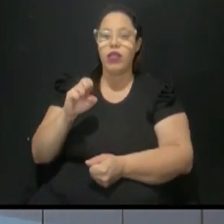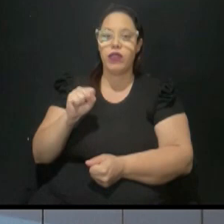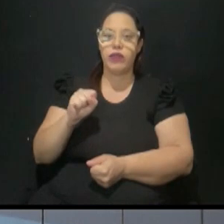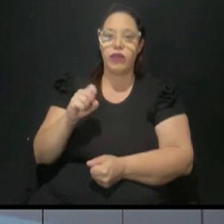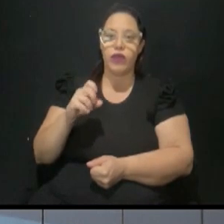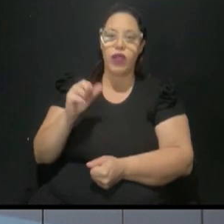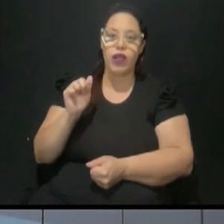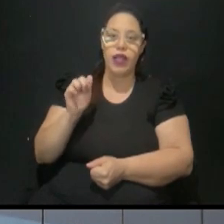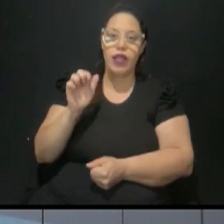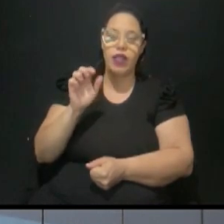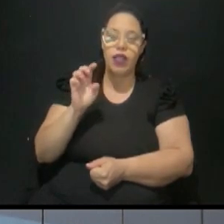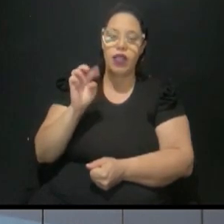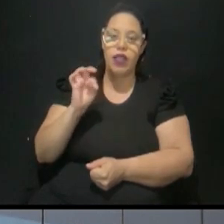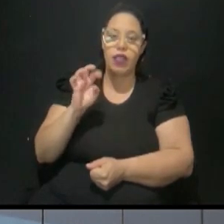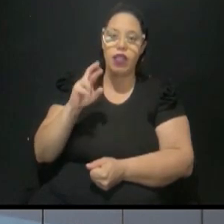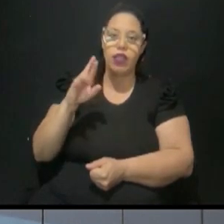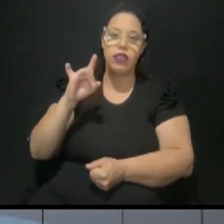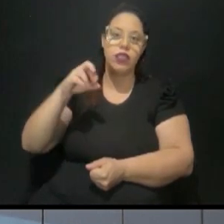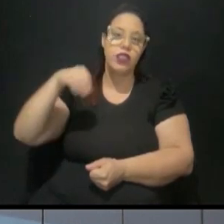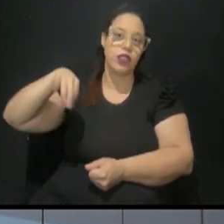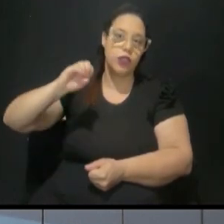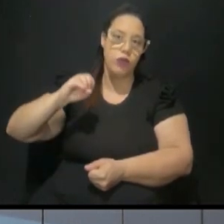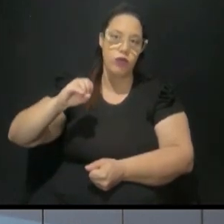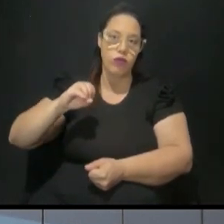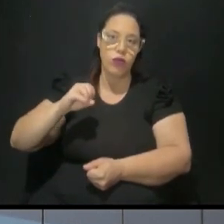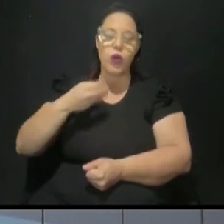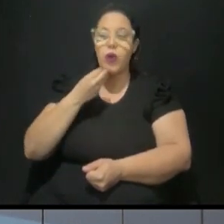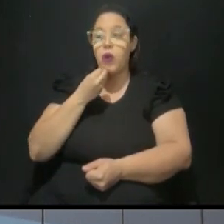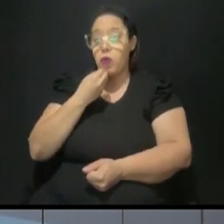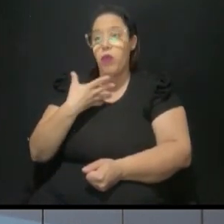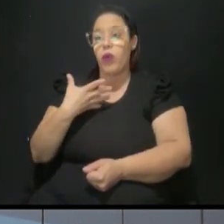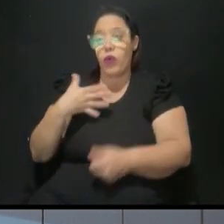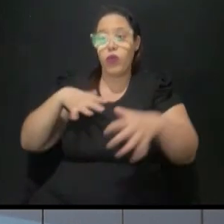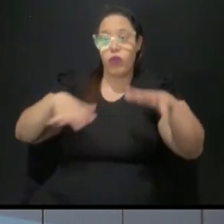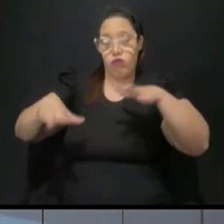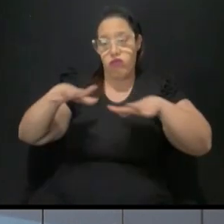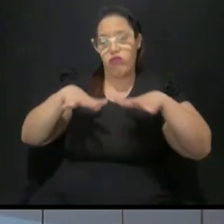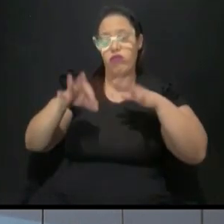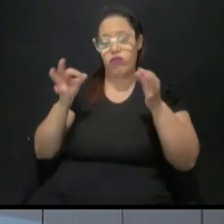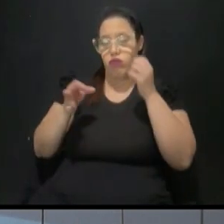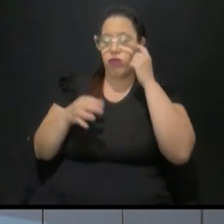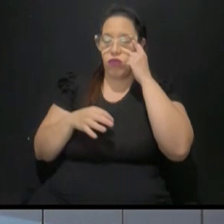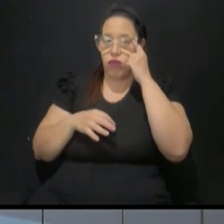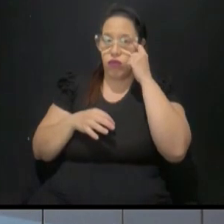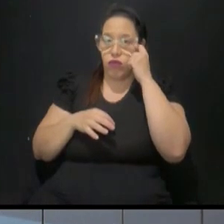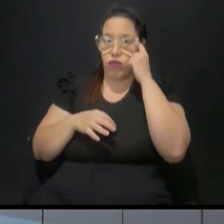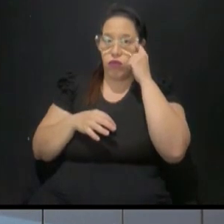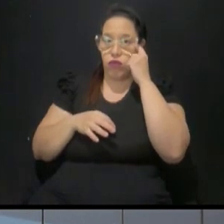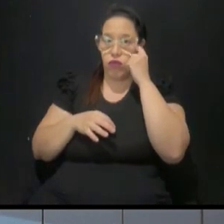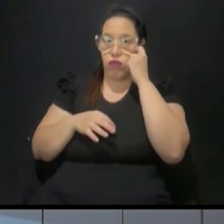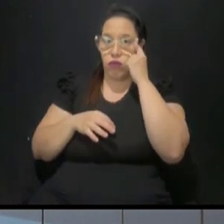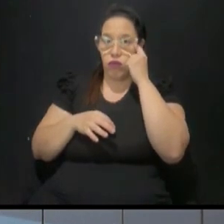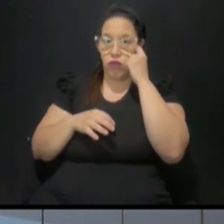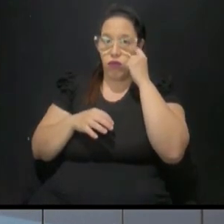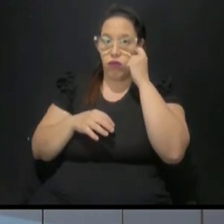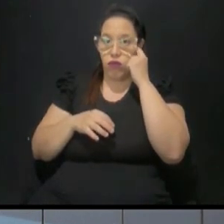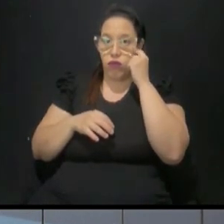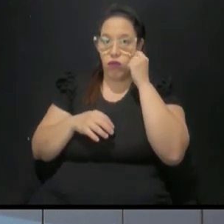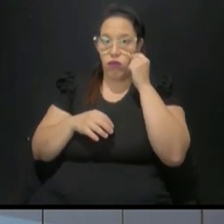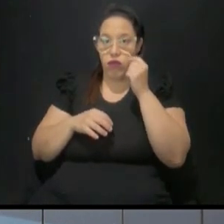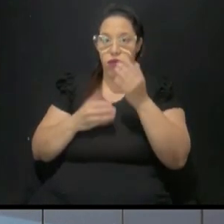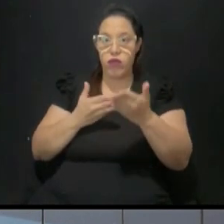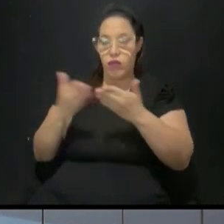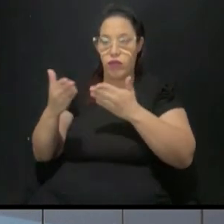democrático, né? E a gente também tem bons equipamentos no município nesse sentido. Então, a proposição do projeto